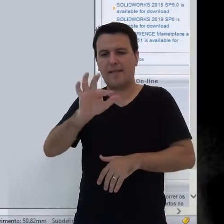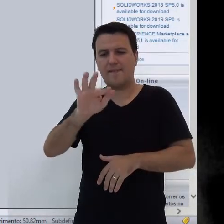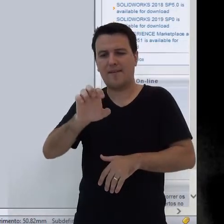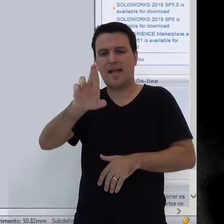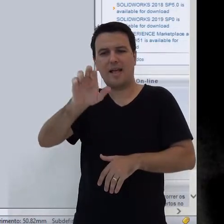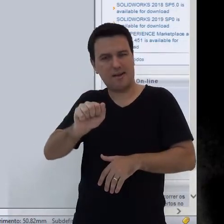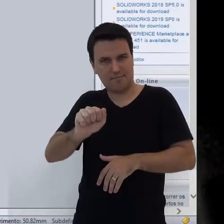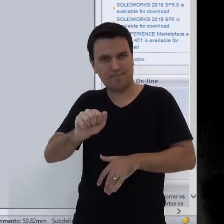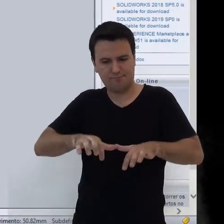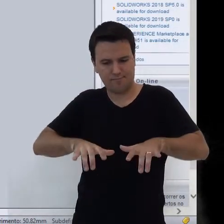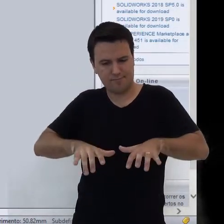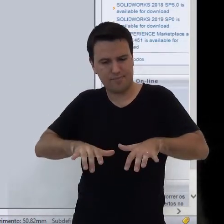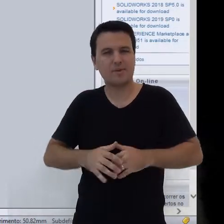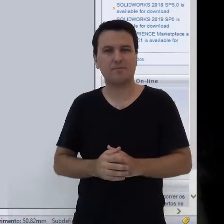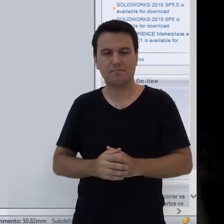esfera